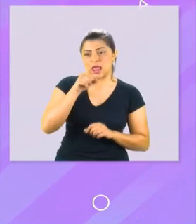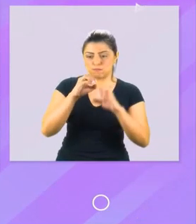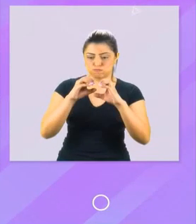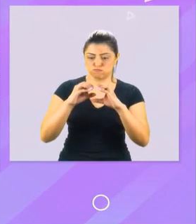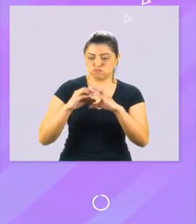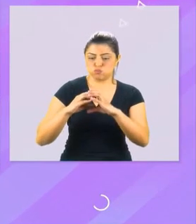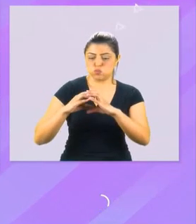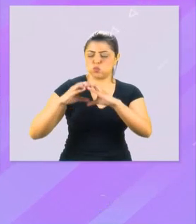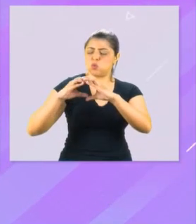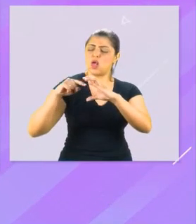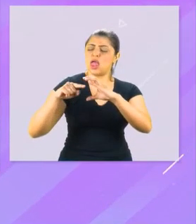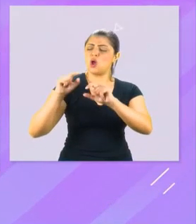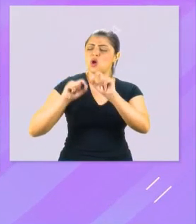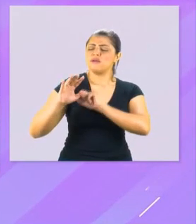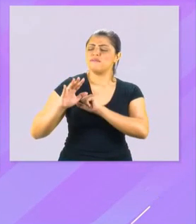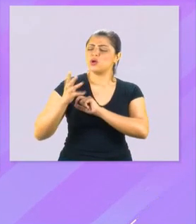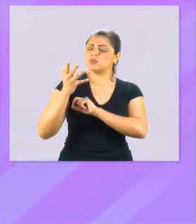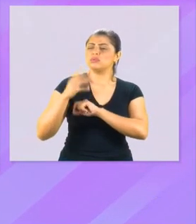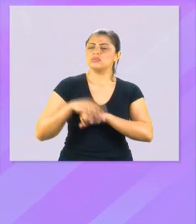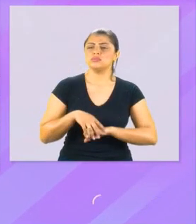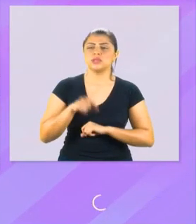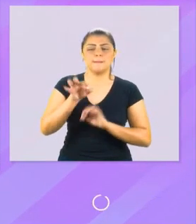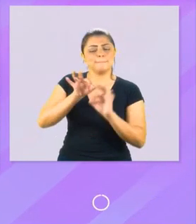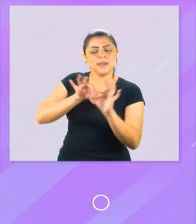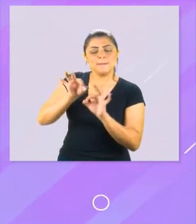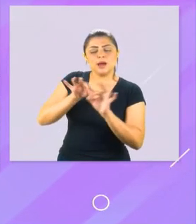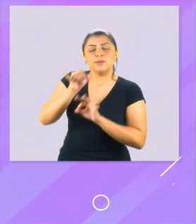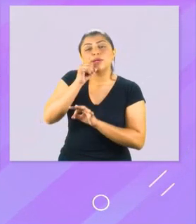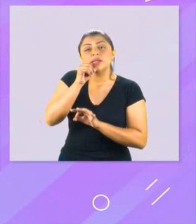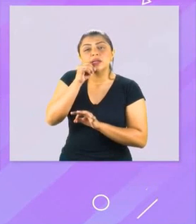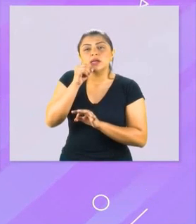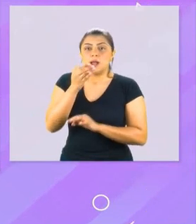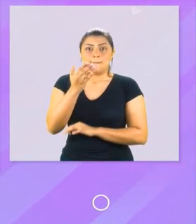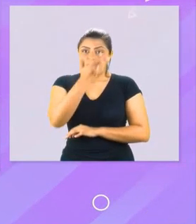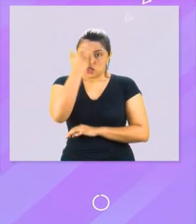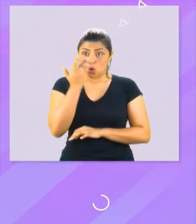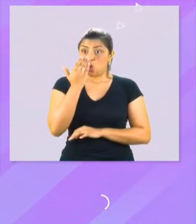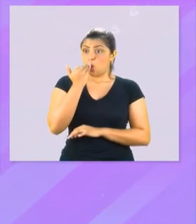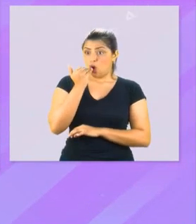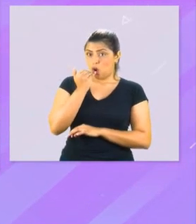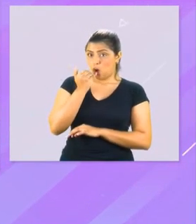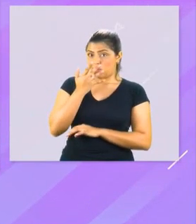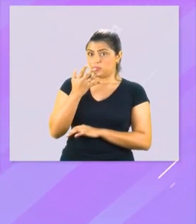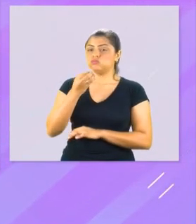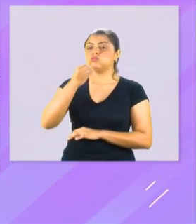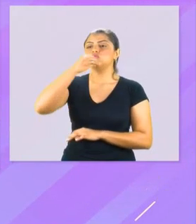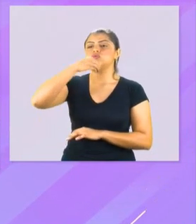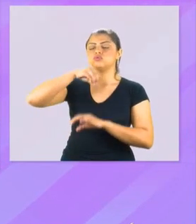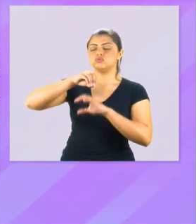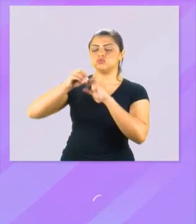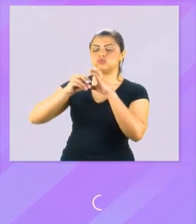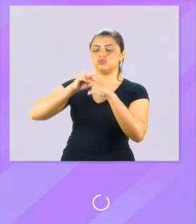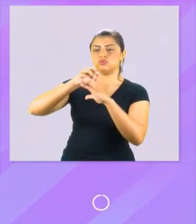e as menos densas. E qual é a função desses quilomicrons? Eles são produzidos logo após a alimentação, porque eles têm a função de